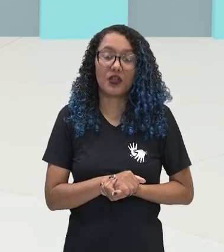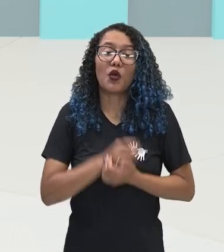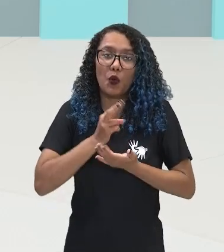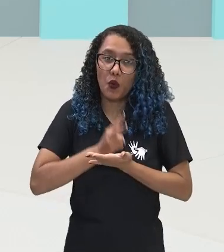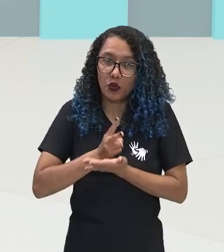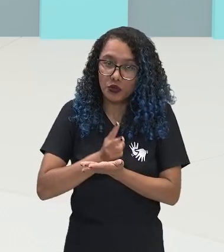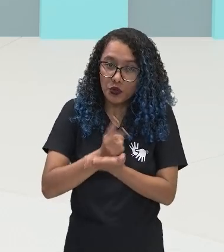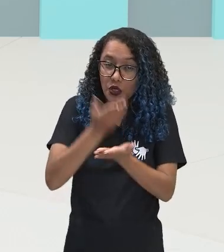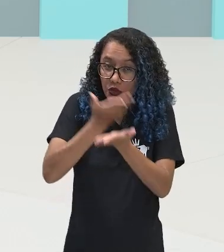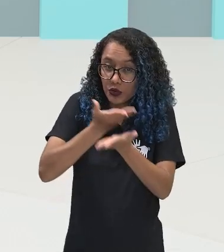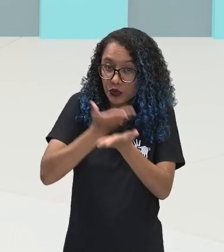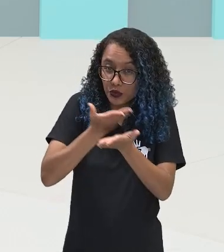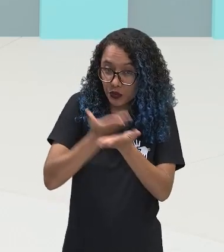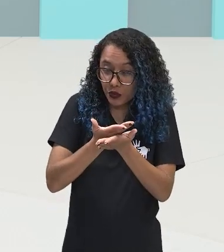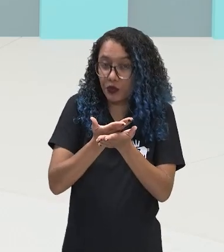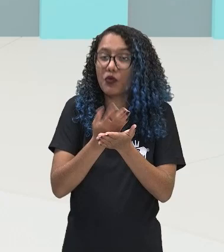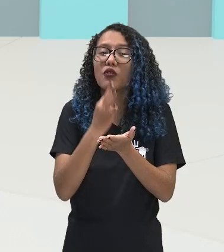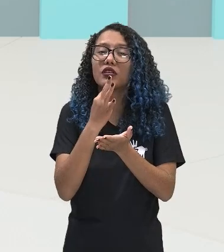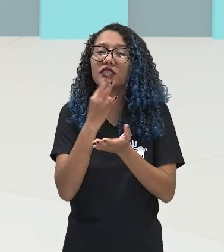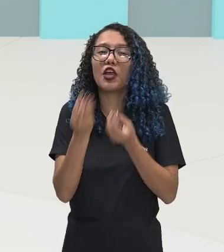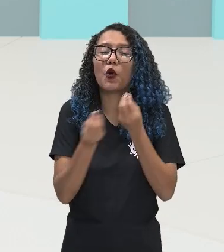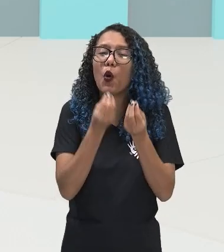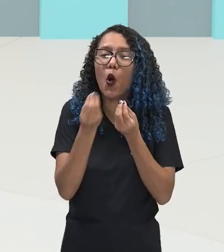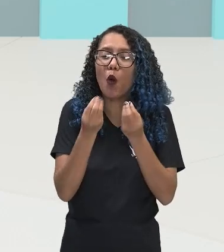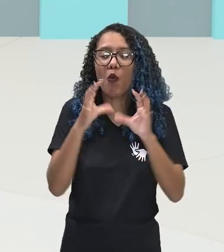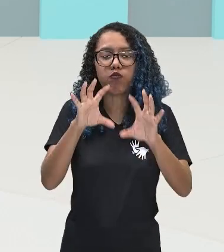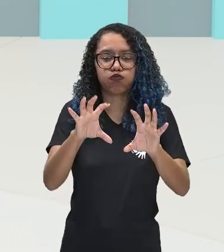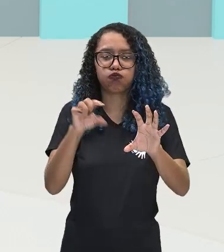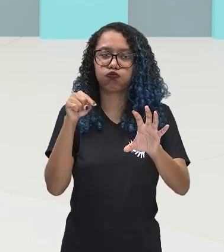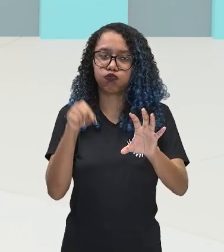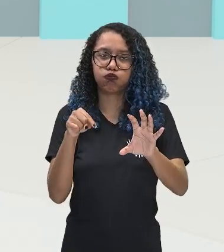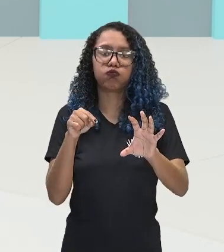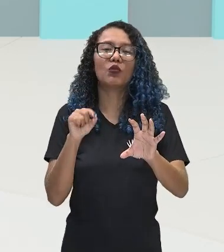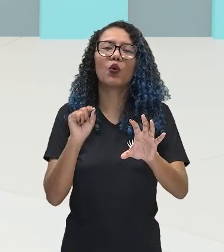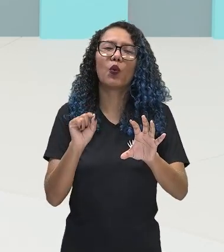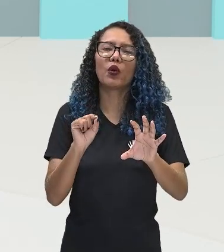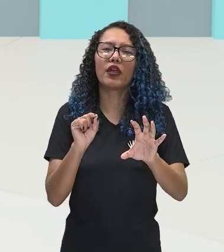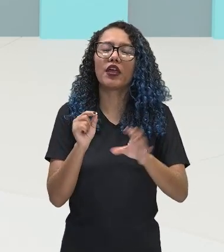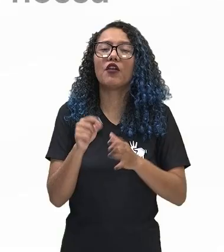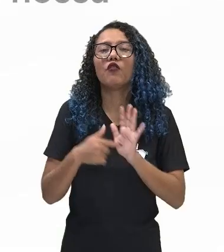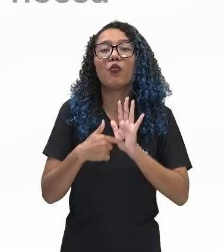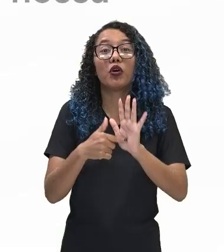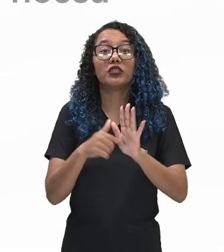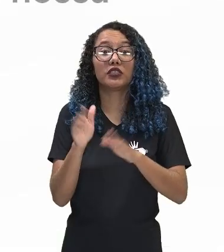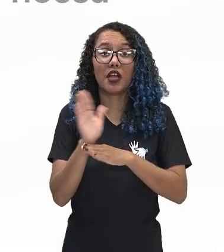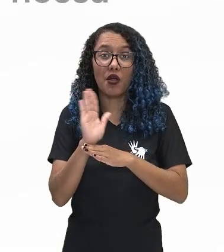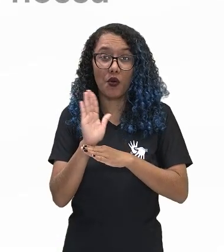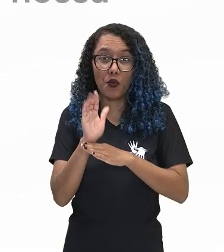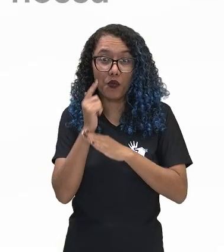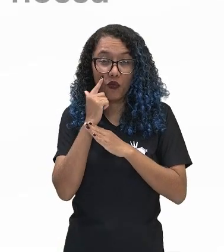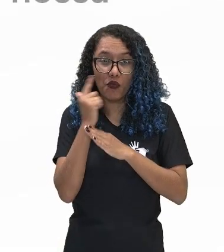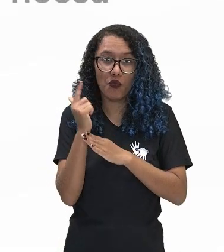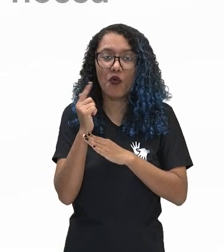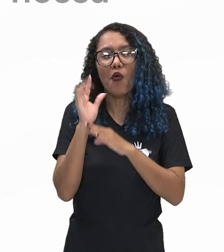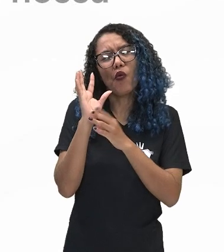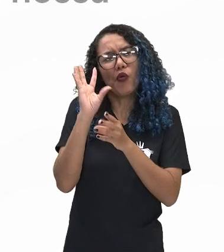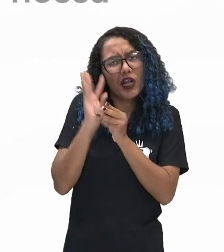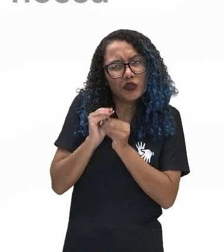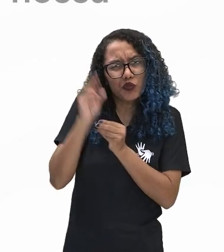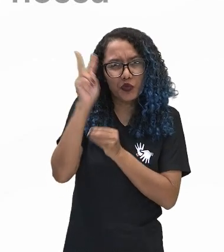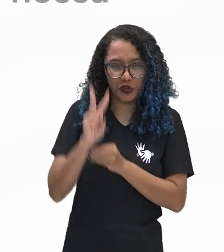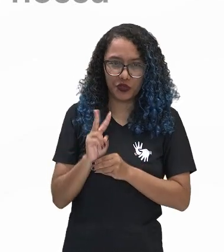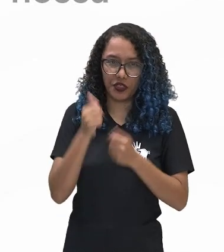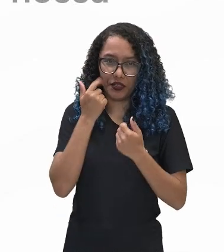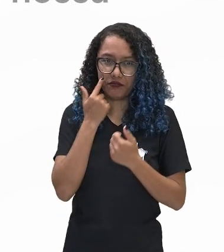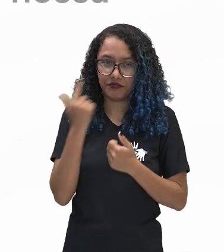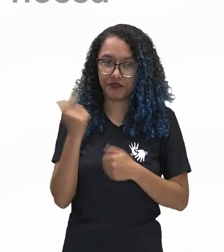conhecimento sobre a bunda nós vamos ver Uma Breve História acompanhe junto comigo aqui ó o papel